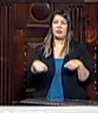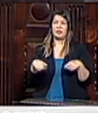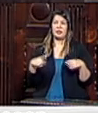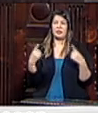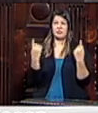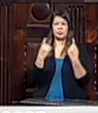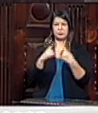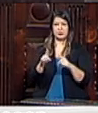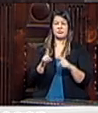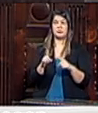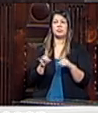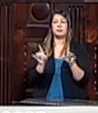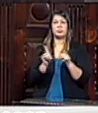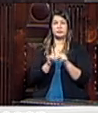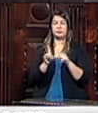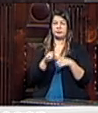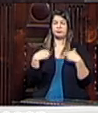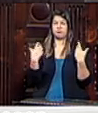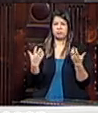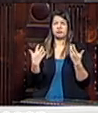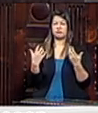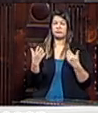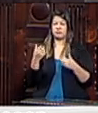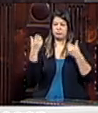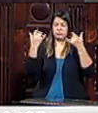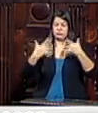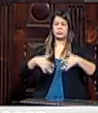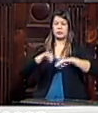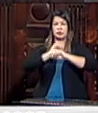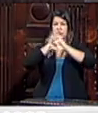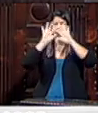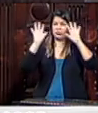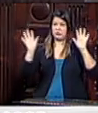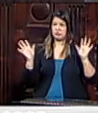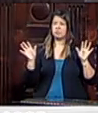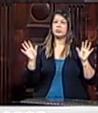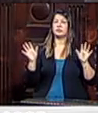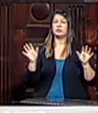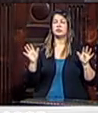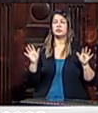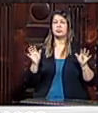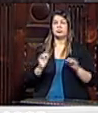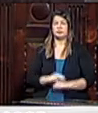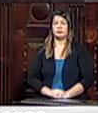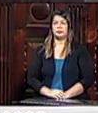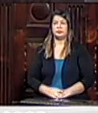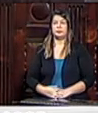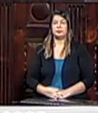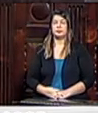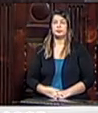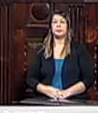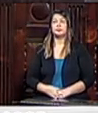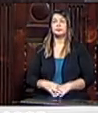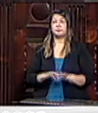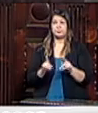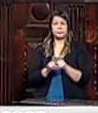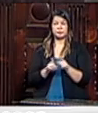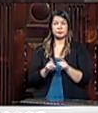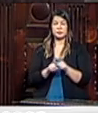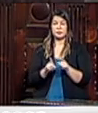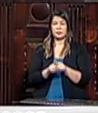governo. Queria deixar aqui muito claramente as posições. E as tomo